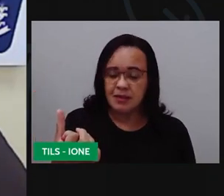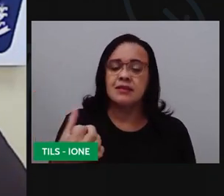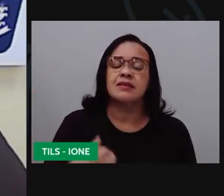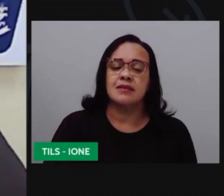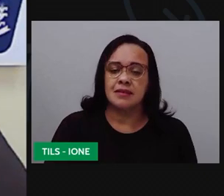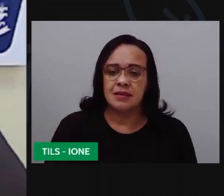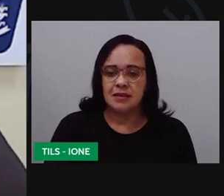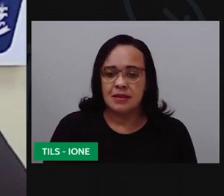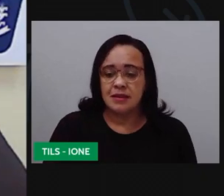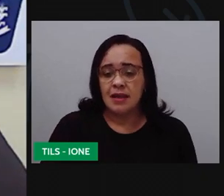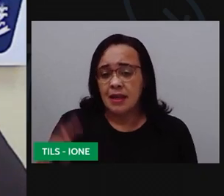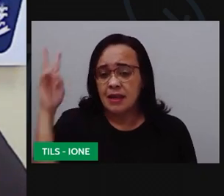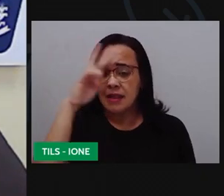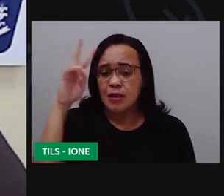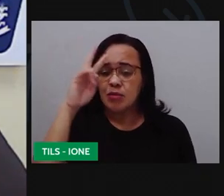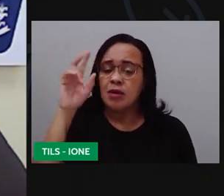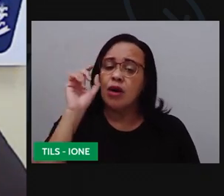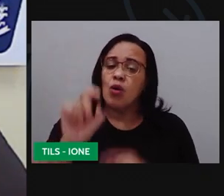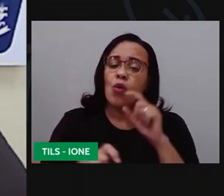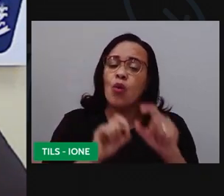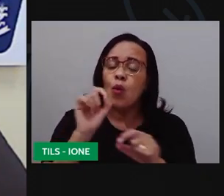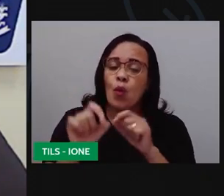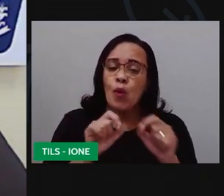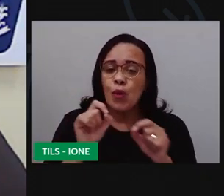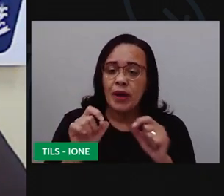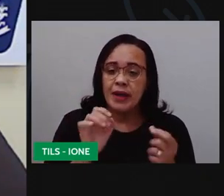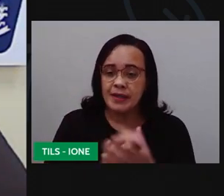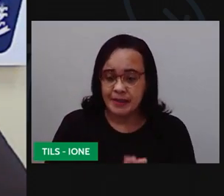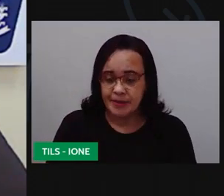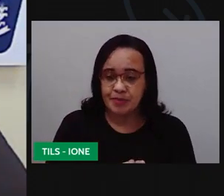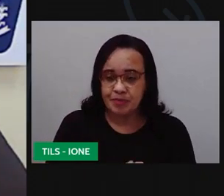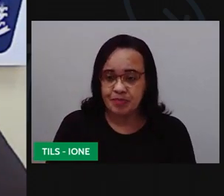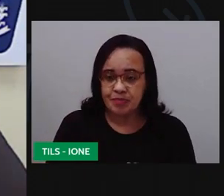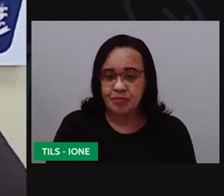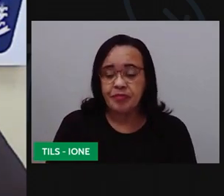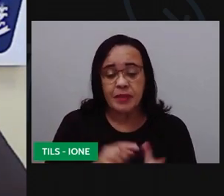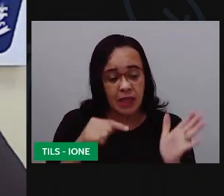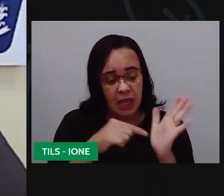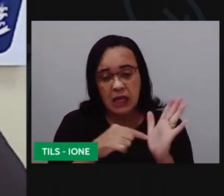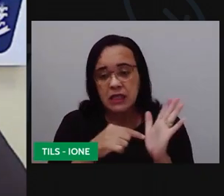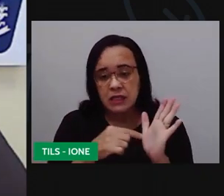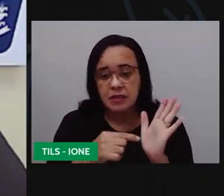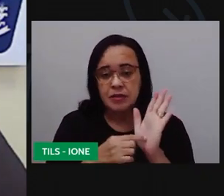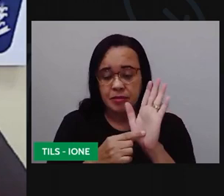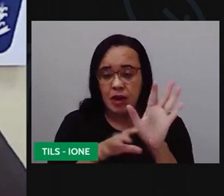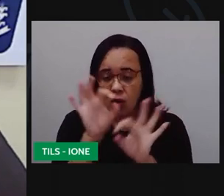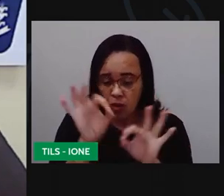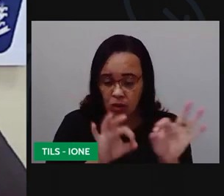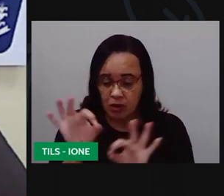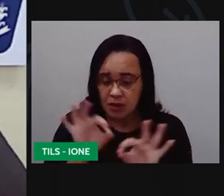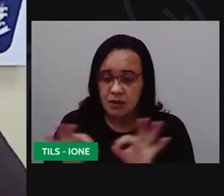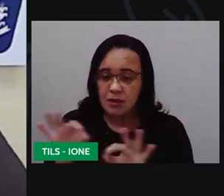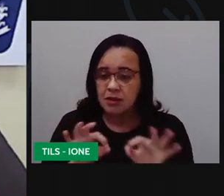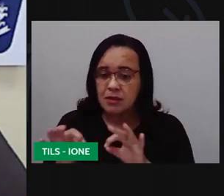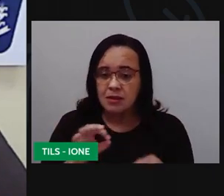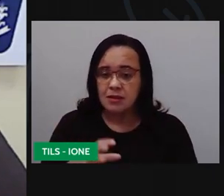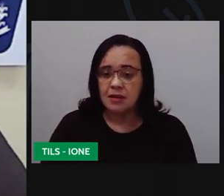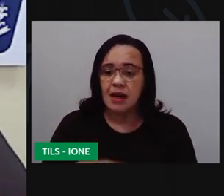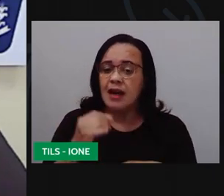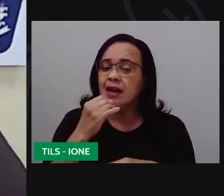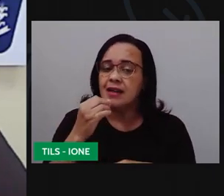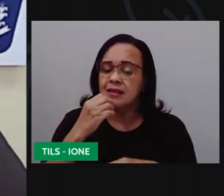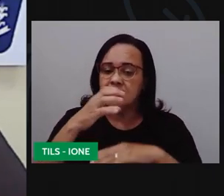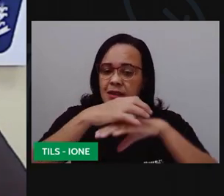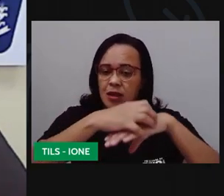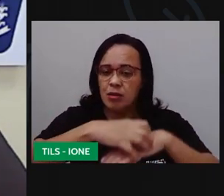3, 4, 5, 6. Lembrando que é exatamente, né, esse princípio aqui que se usa para se organizar um caminhão, por exemplo. Quando se recolhe